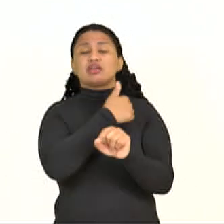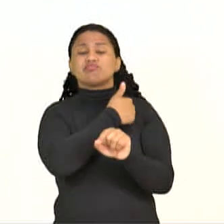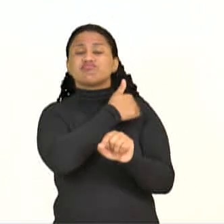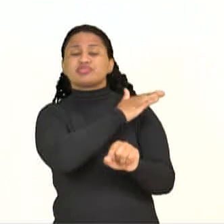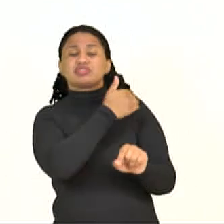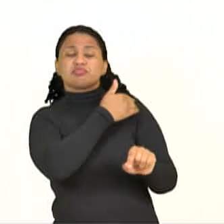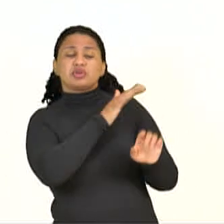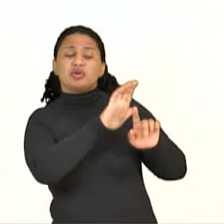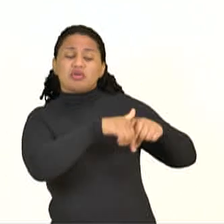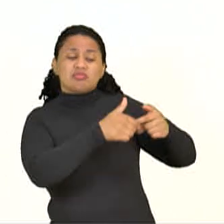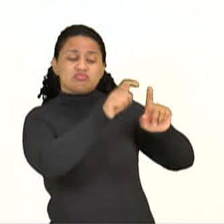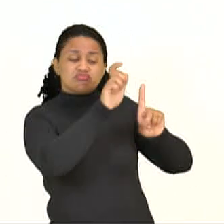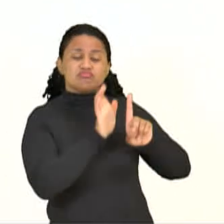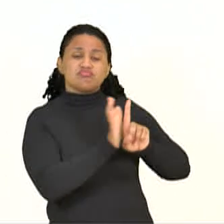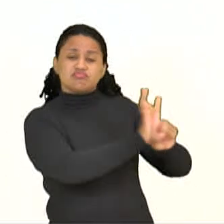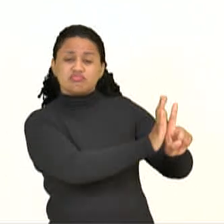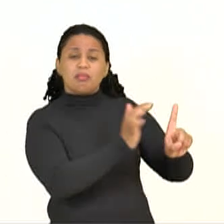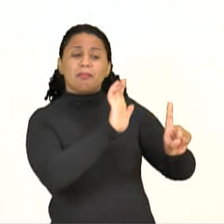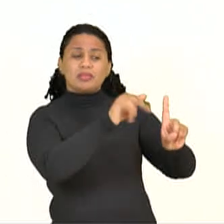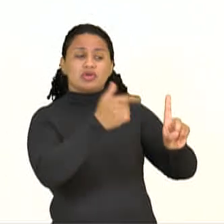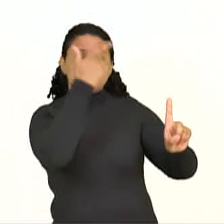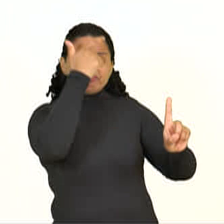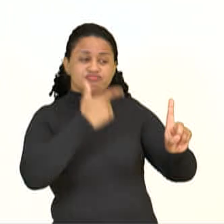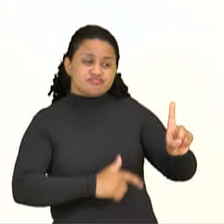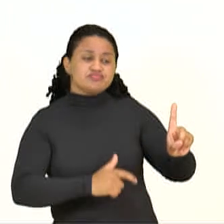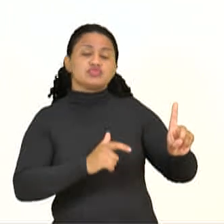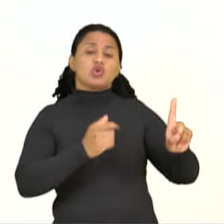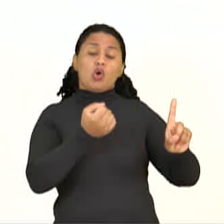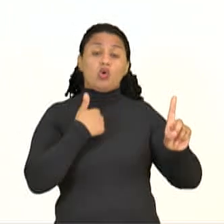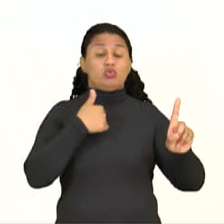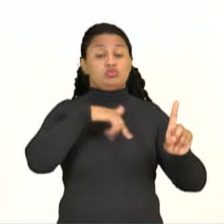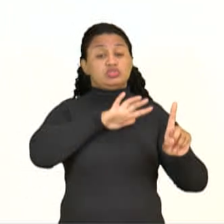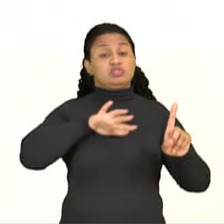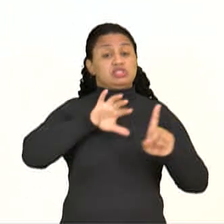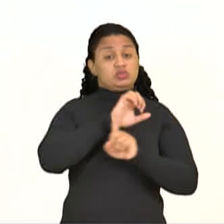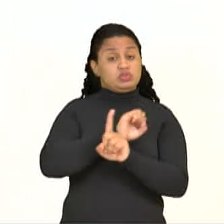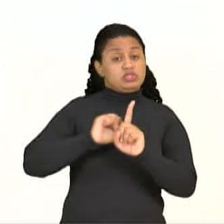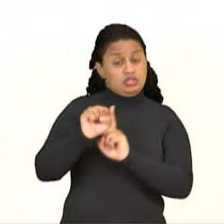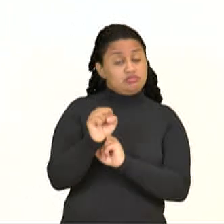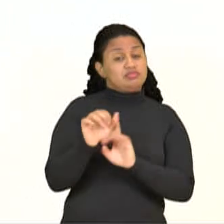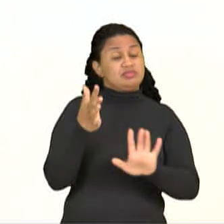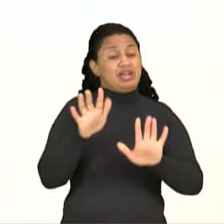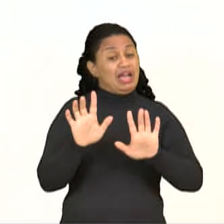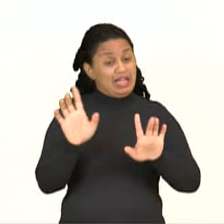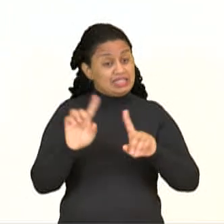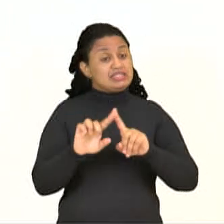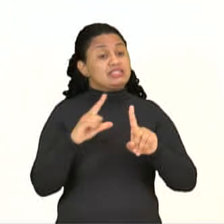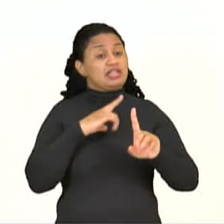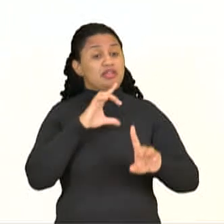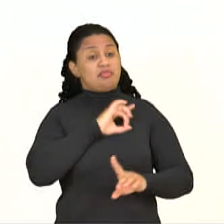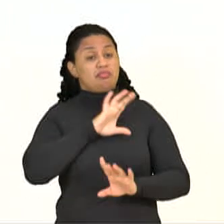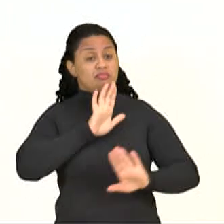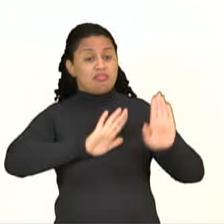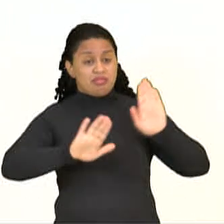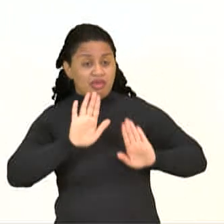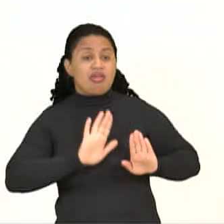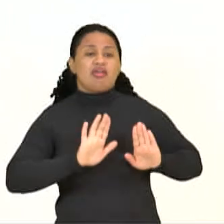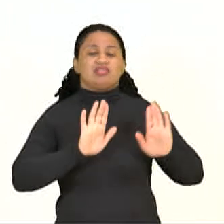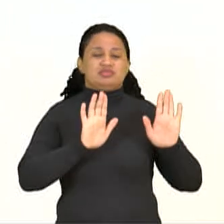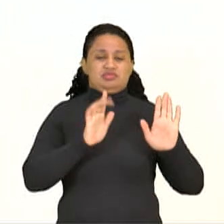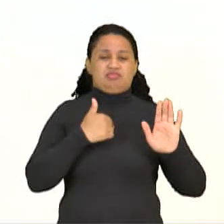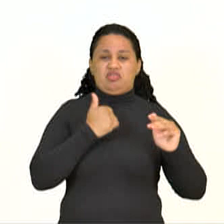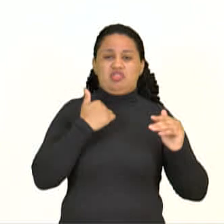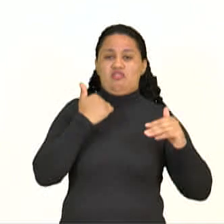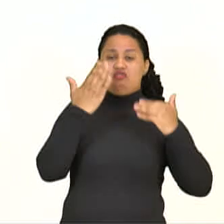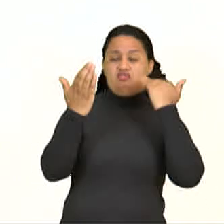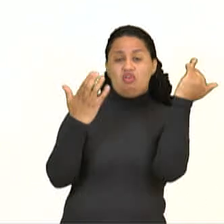por sua aparência ou status social, embora exista o terror, não do ponto de vista místico ou